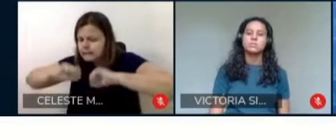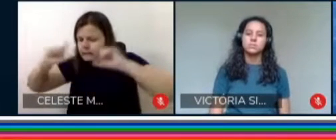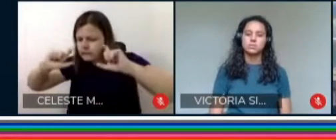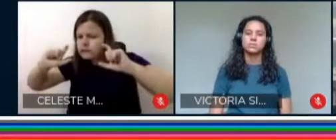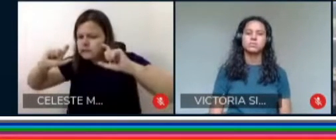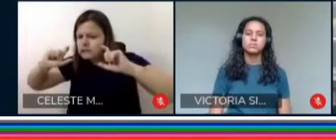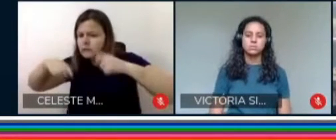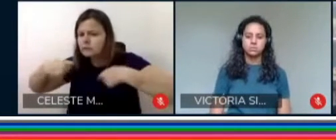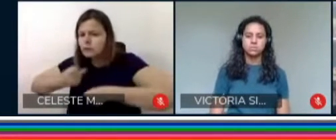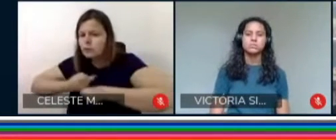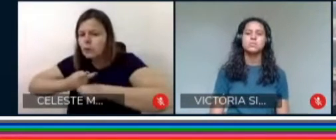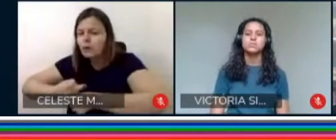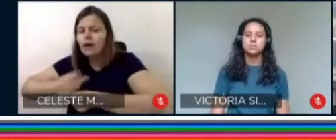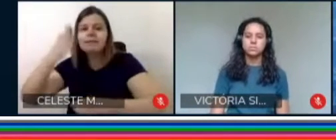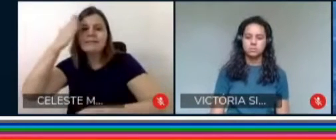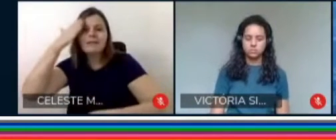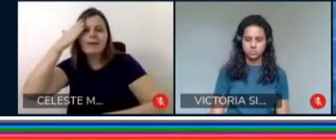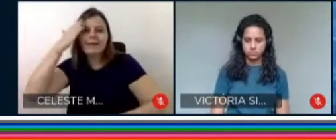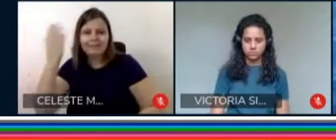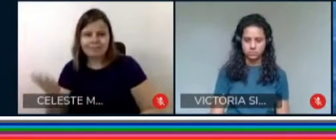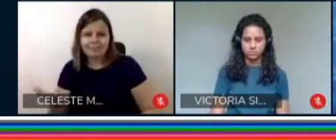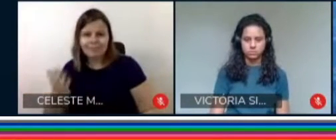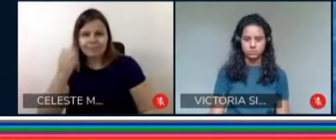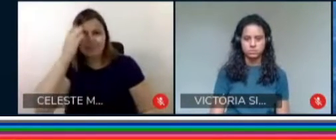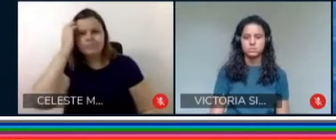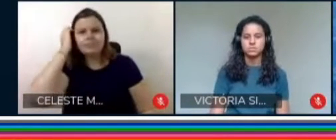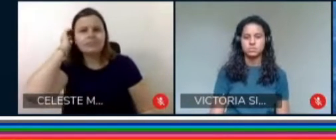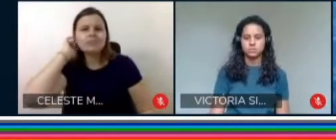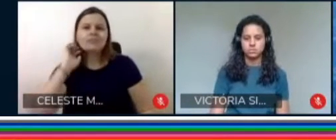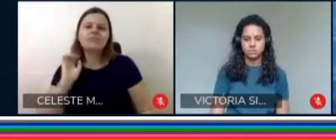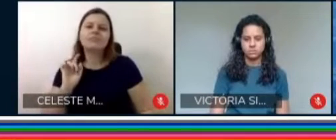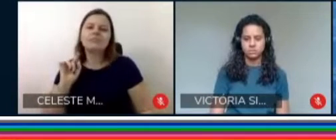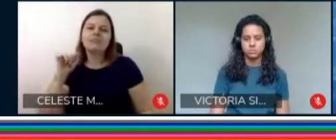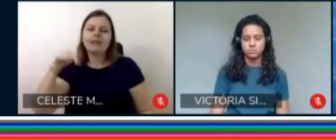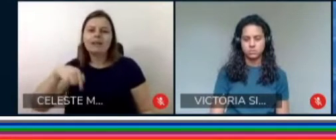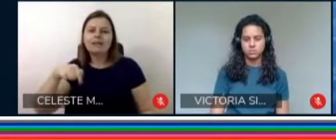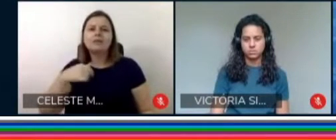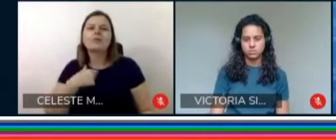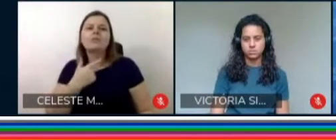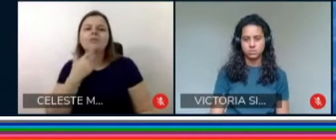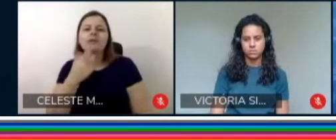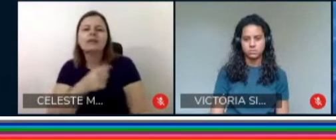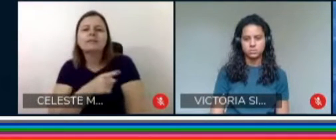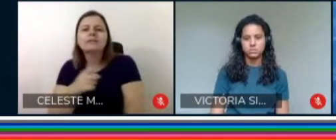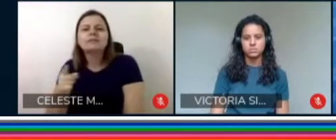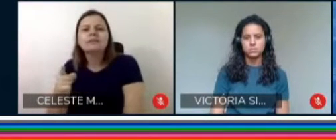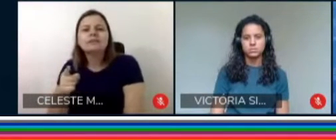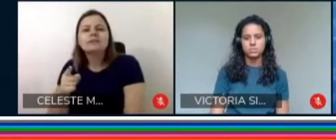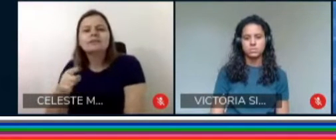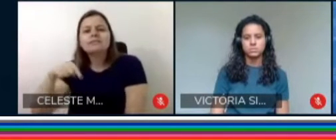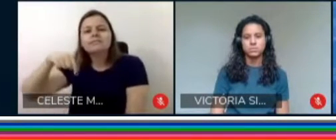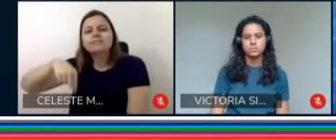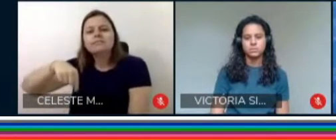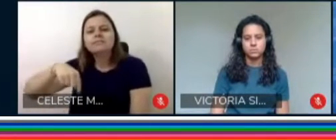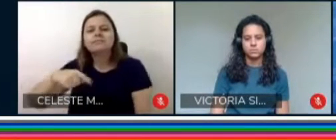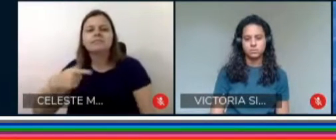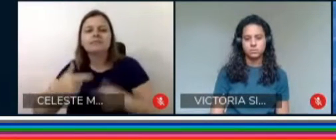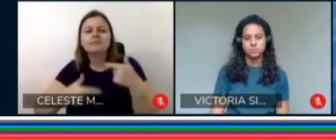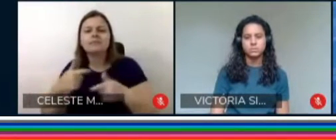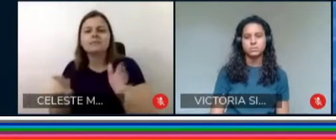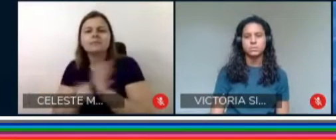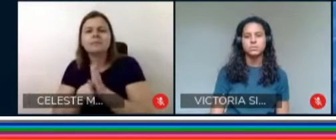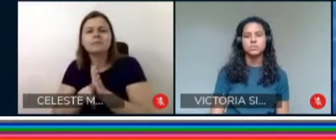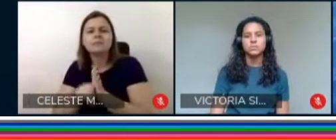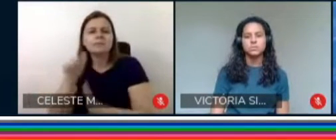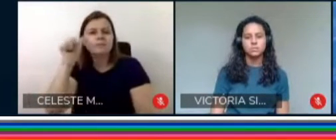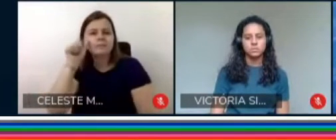procurar. E aqui no caso, como eu mencionei para vocês, esse é o trabalho da Isis Abreu, né,